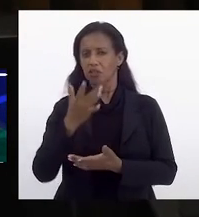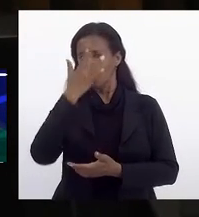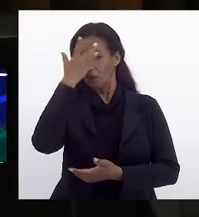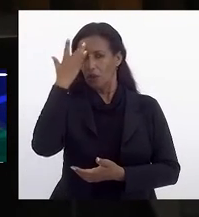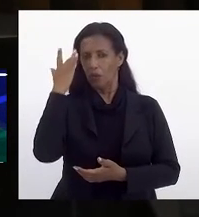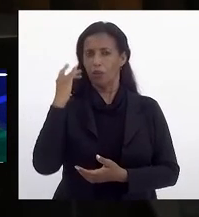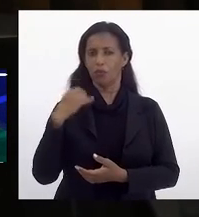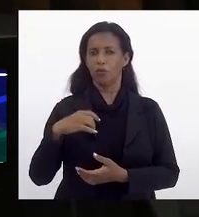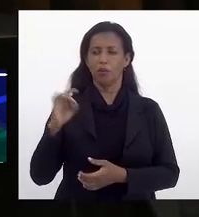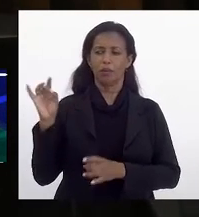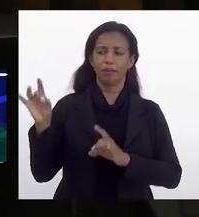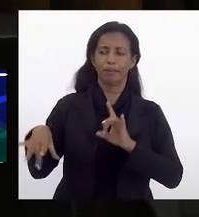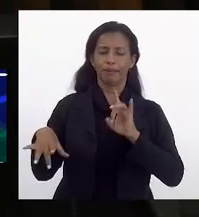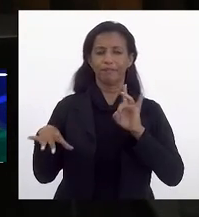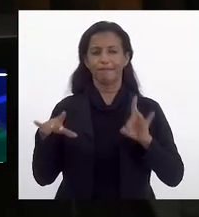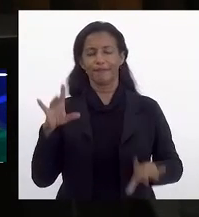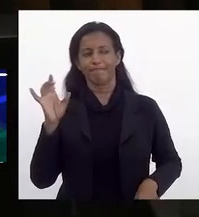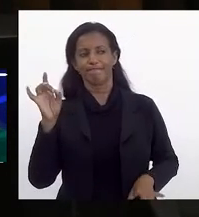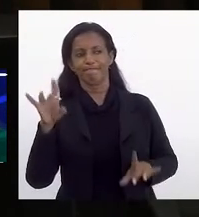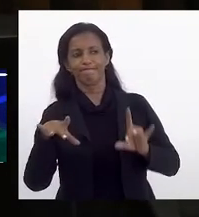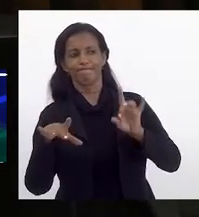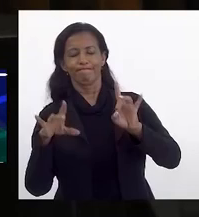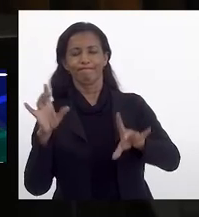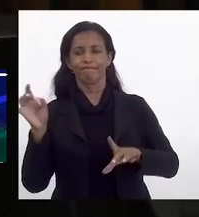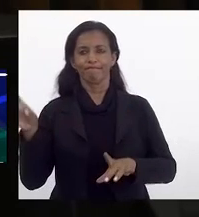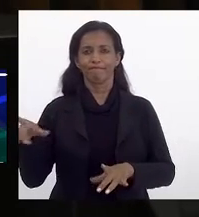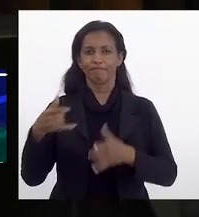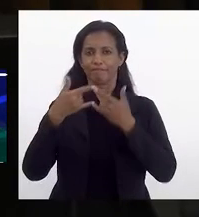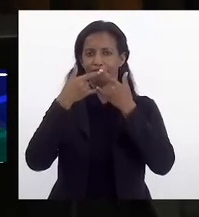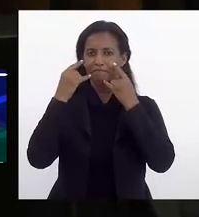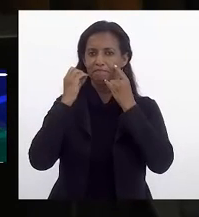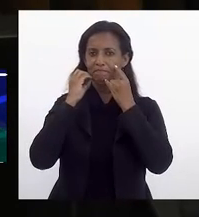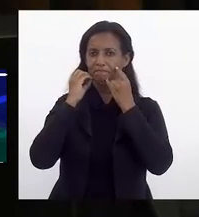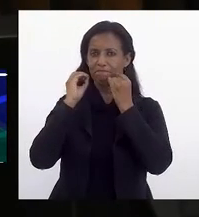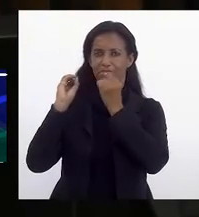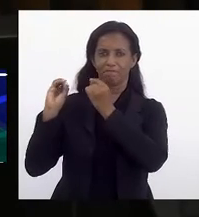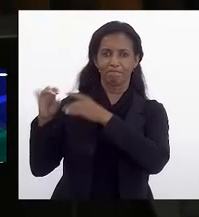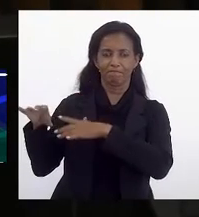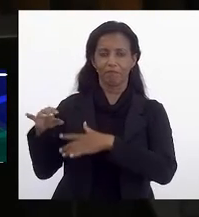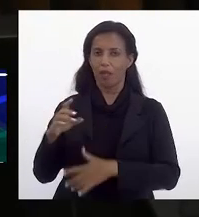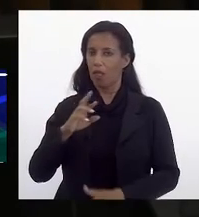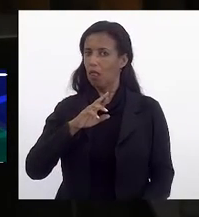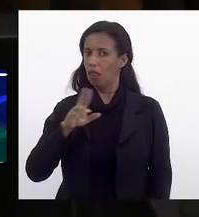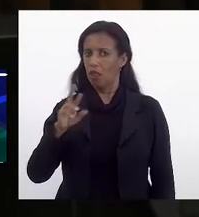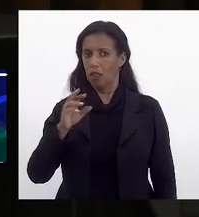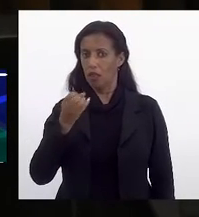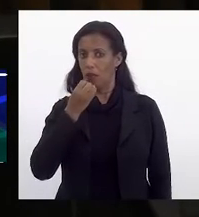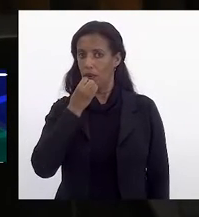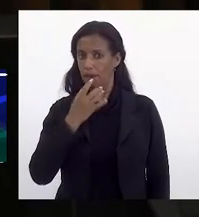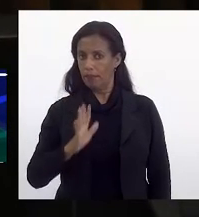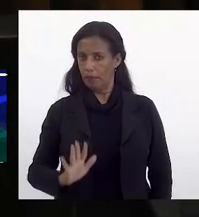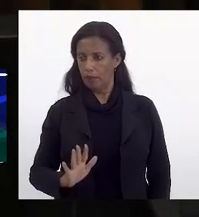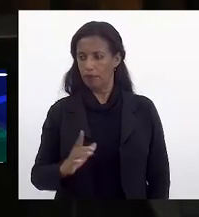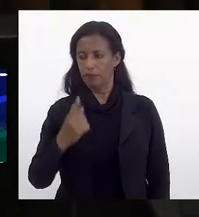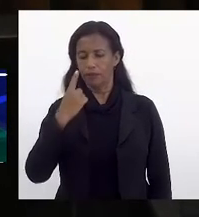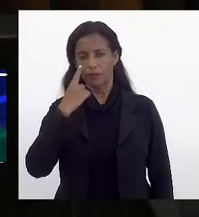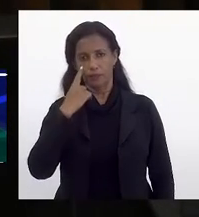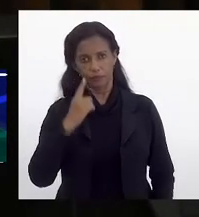relaxamento. E esse relaxamento não é bom,